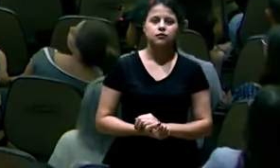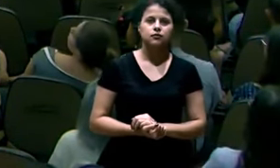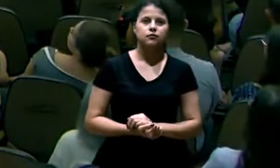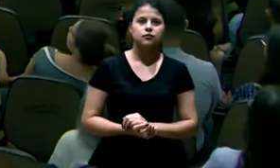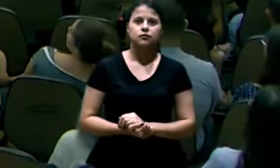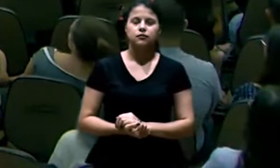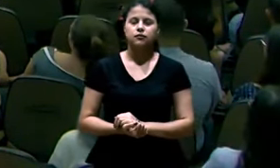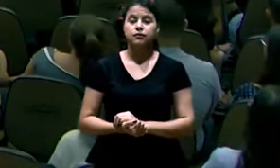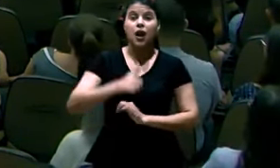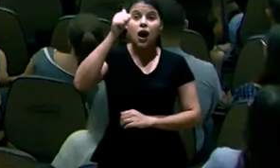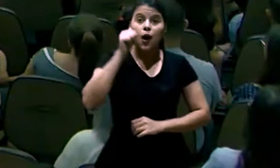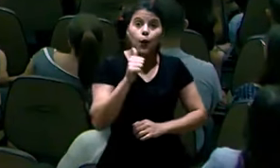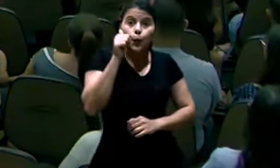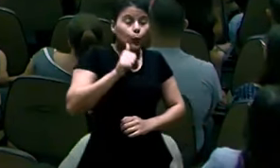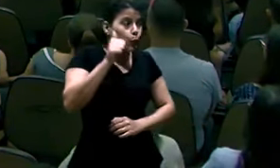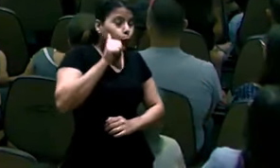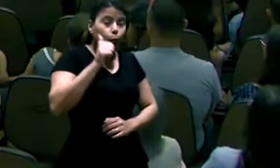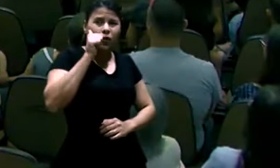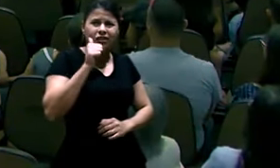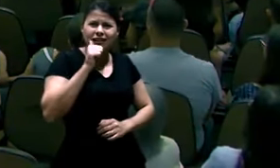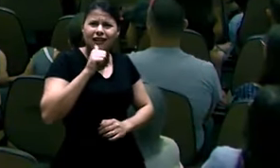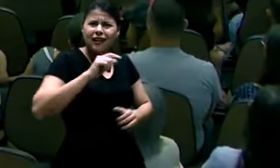Quando ela deixou o cântaro, ela foi para Samaria.